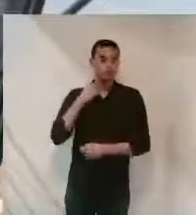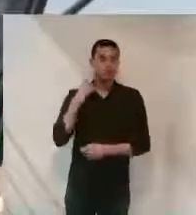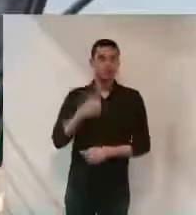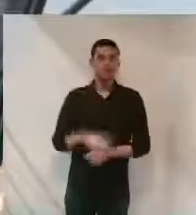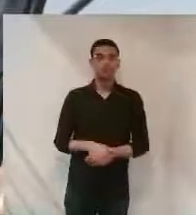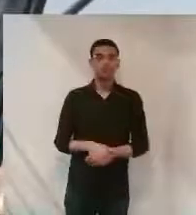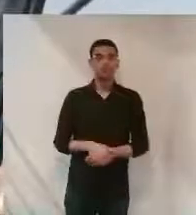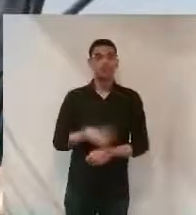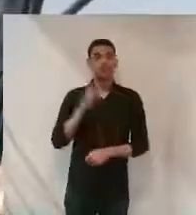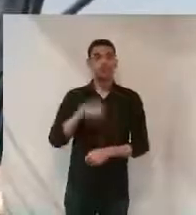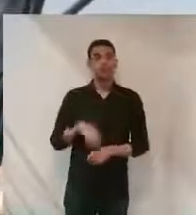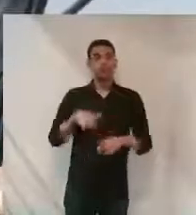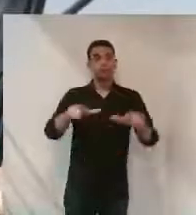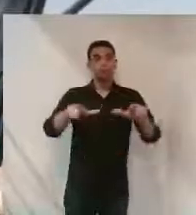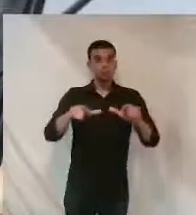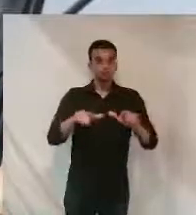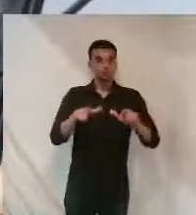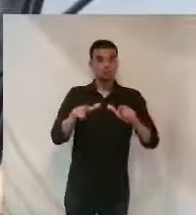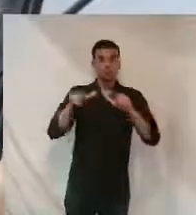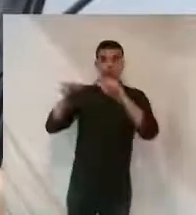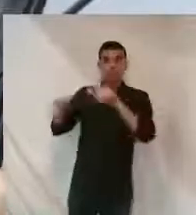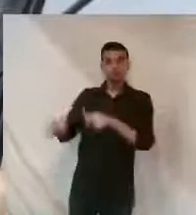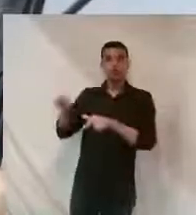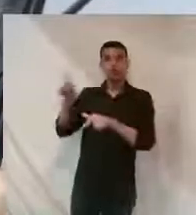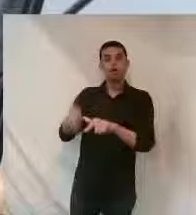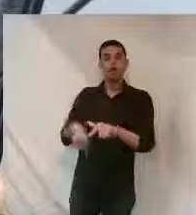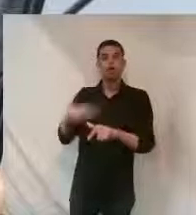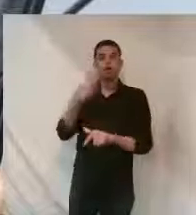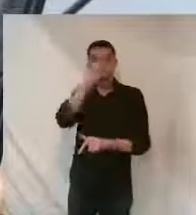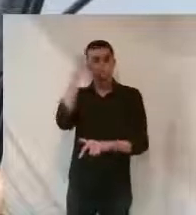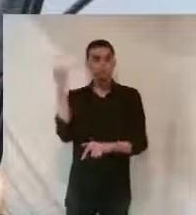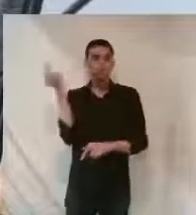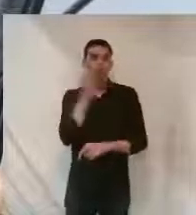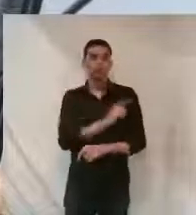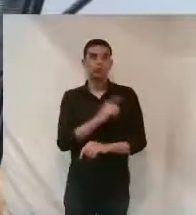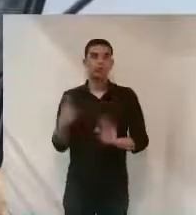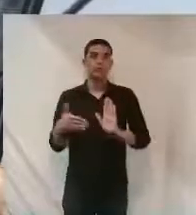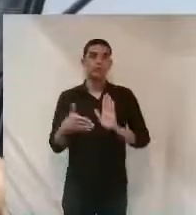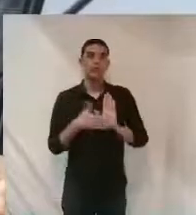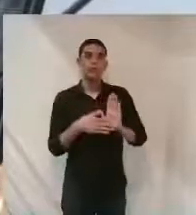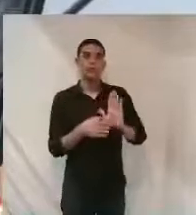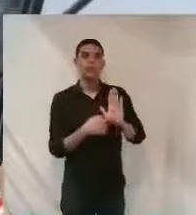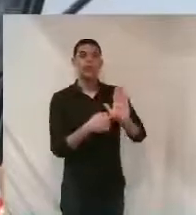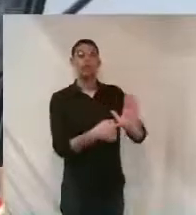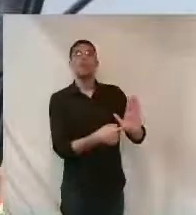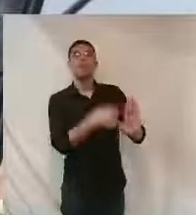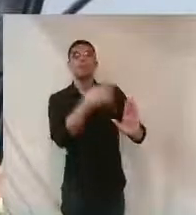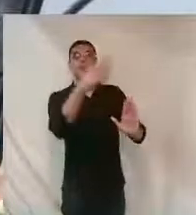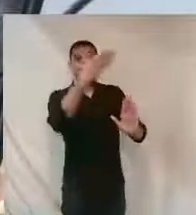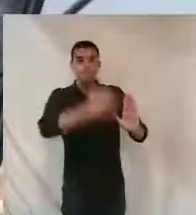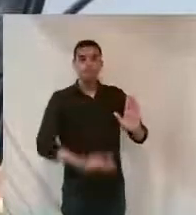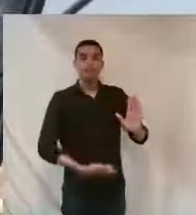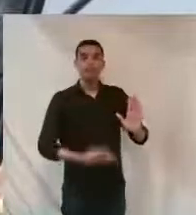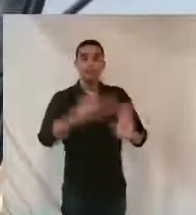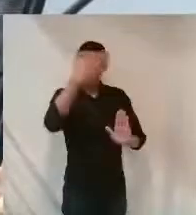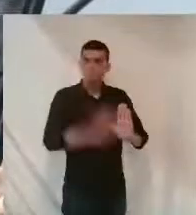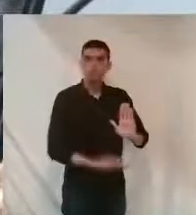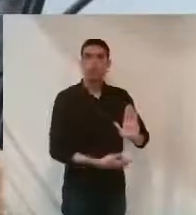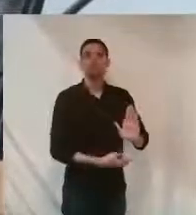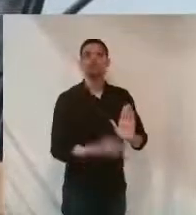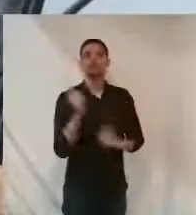das alternativas para que o setor empresarial comprove ali as suas metas de logística reversa, né? Então, ele é mais